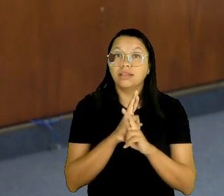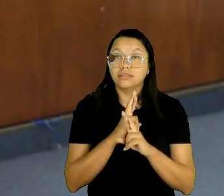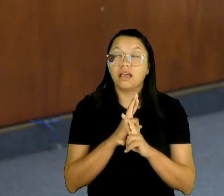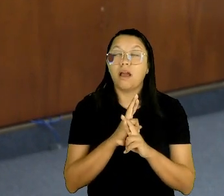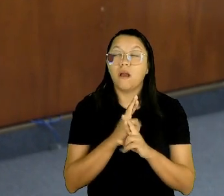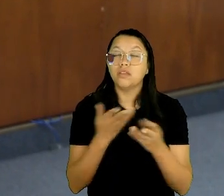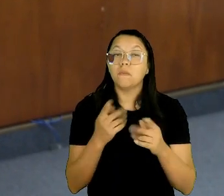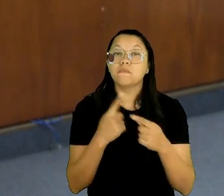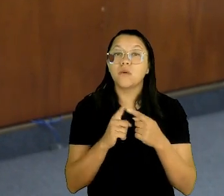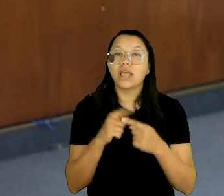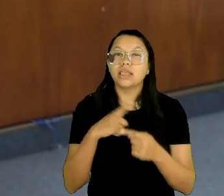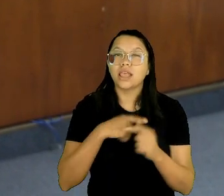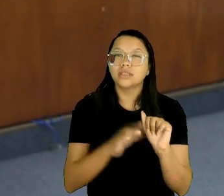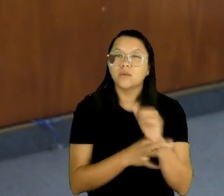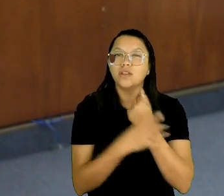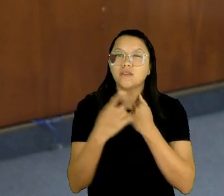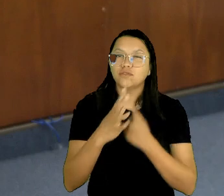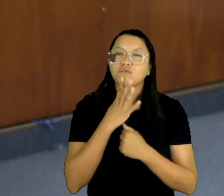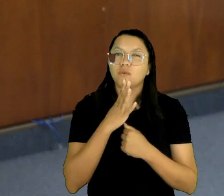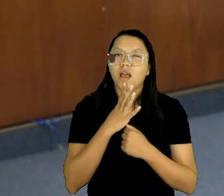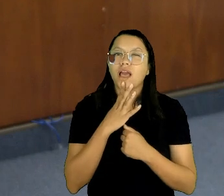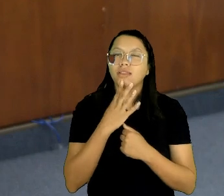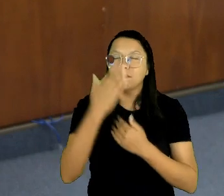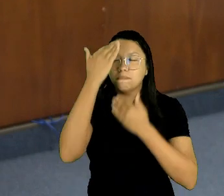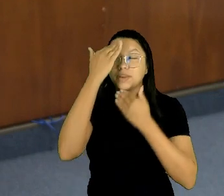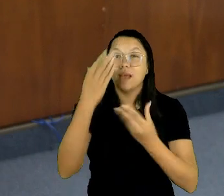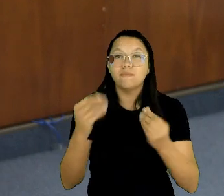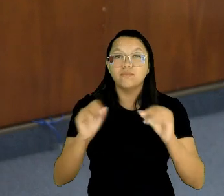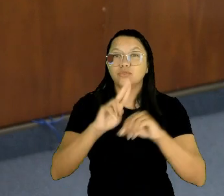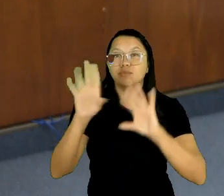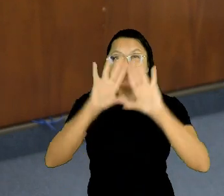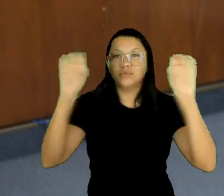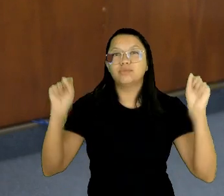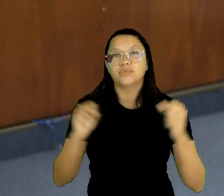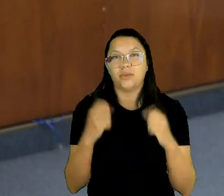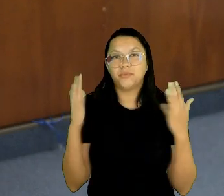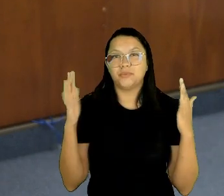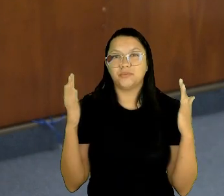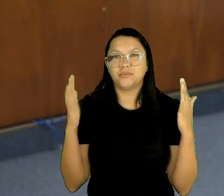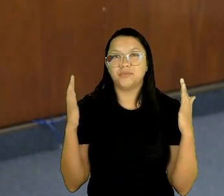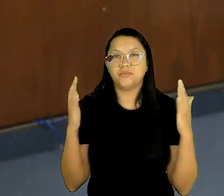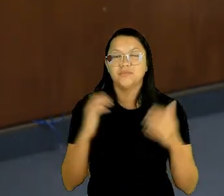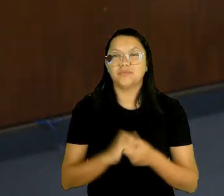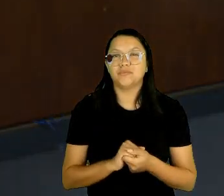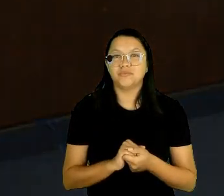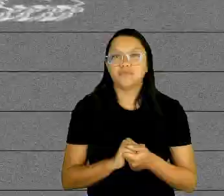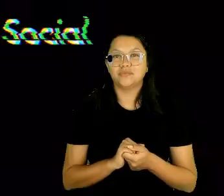teve segurança de que você conhece. Então eu queria te agradecer muito em nome do tribunal.